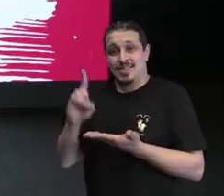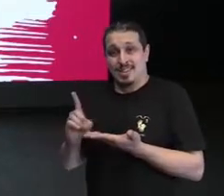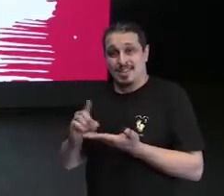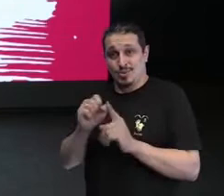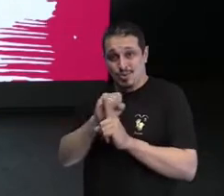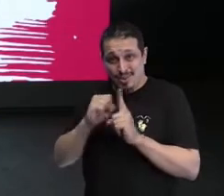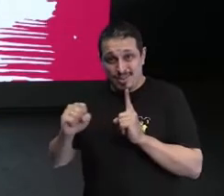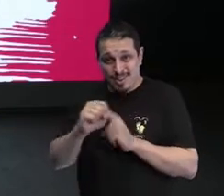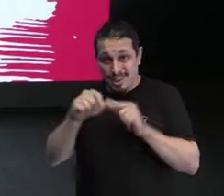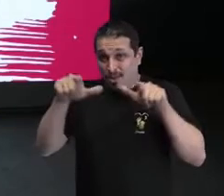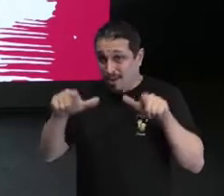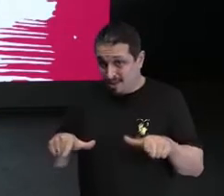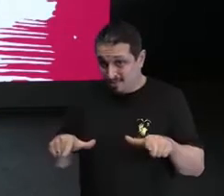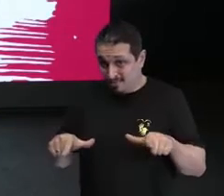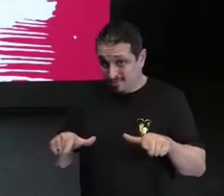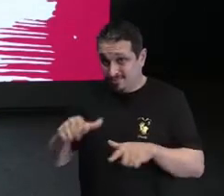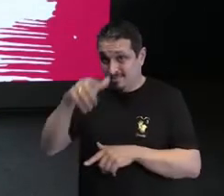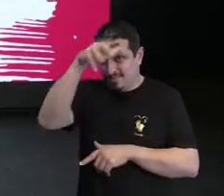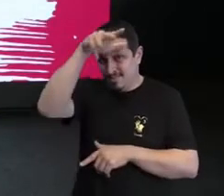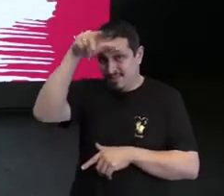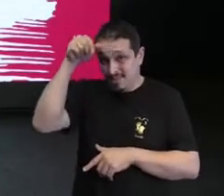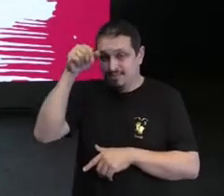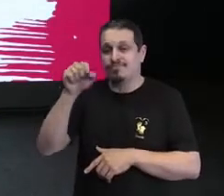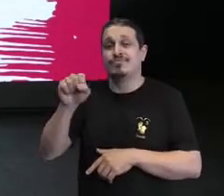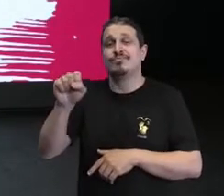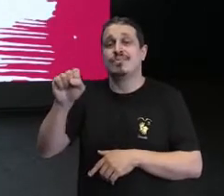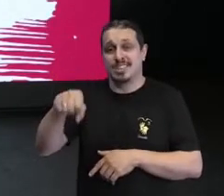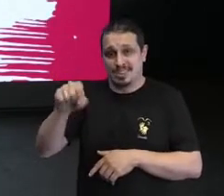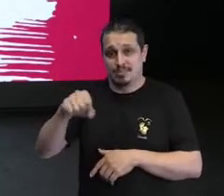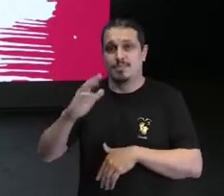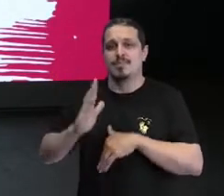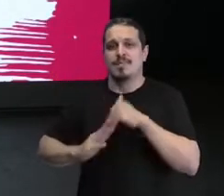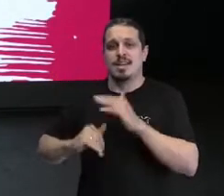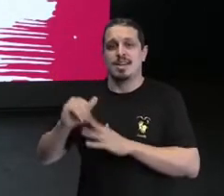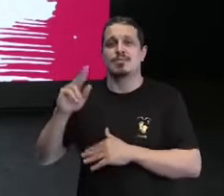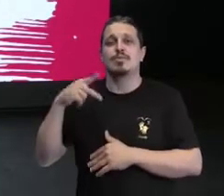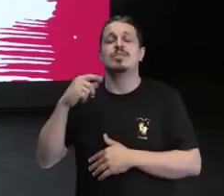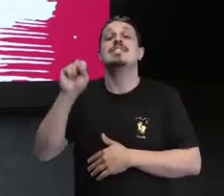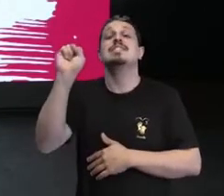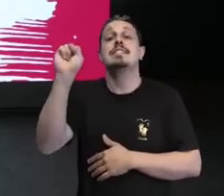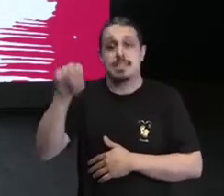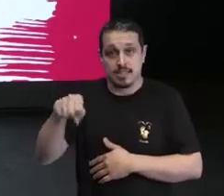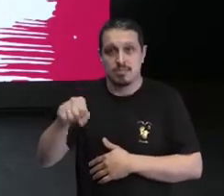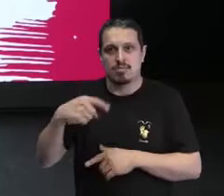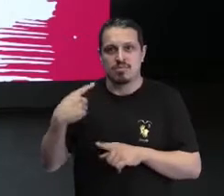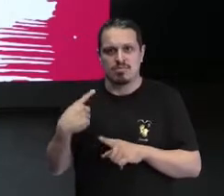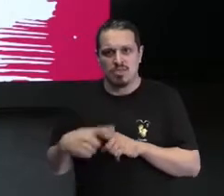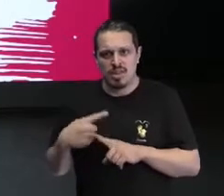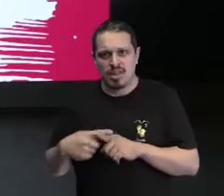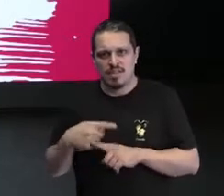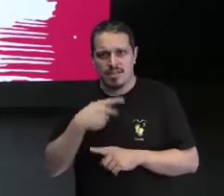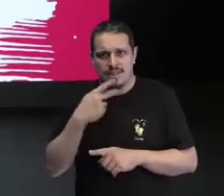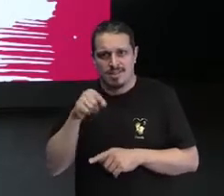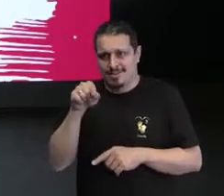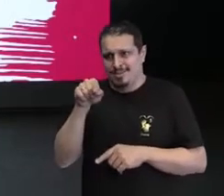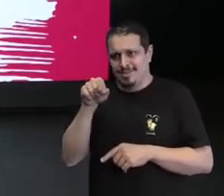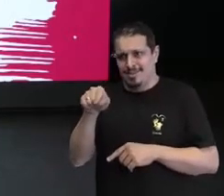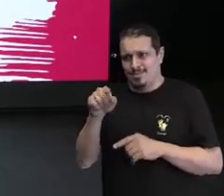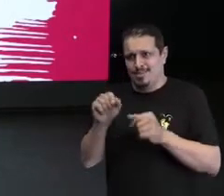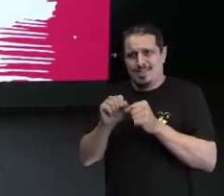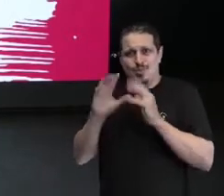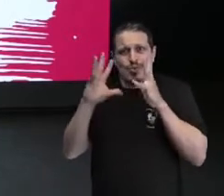público é um ato político, sim. Porque a gente está fazendo uma declaração ali de que os nossos